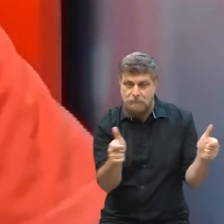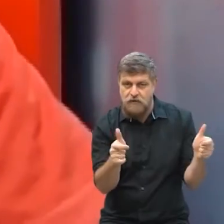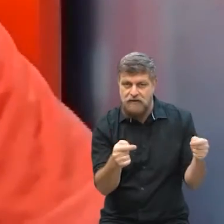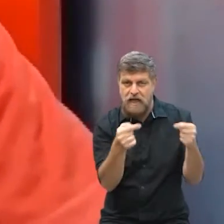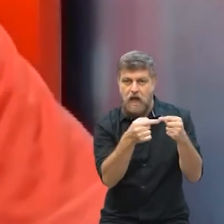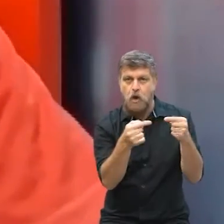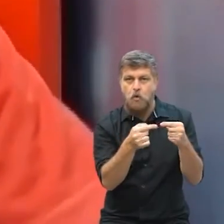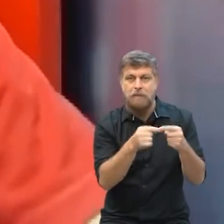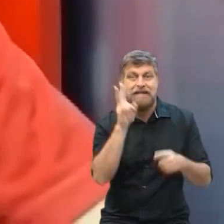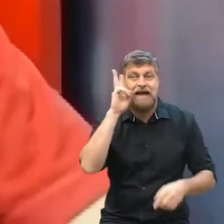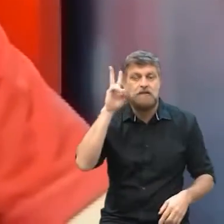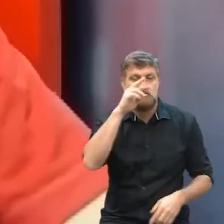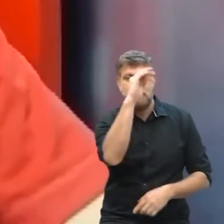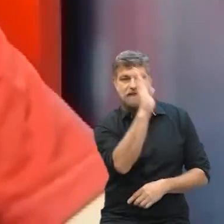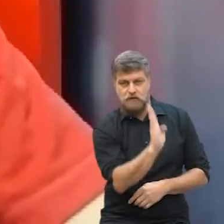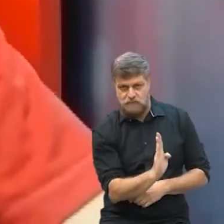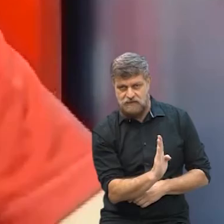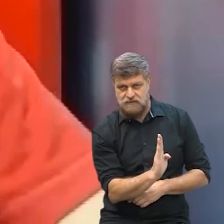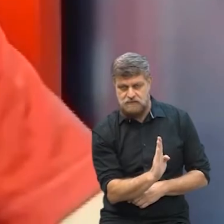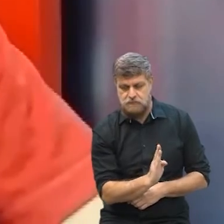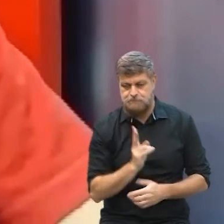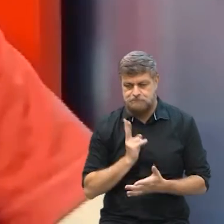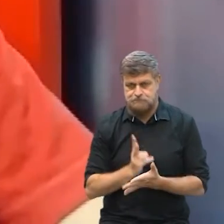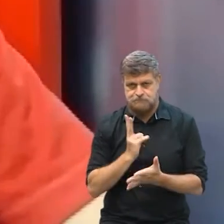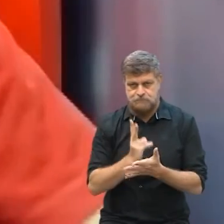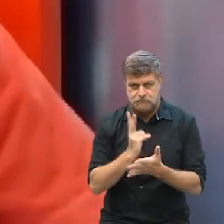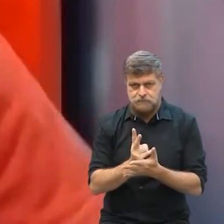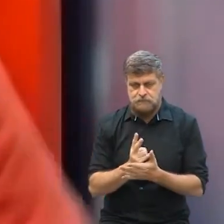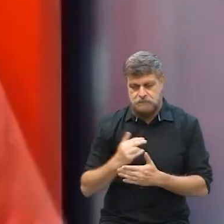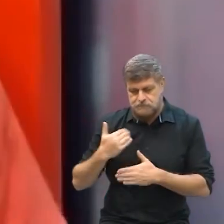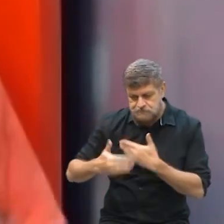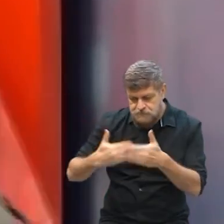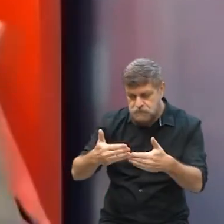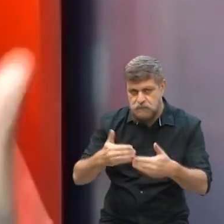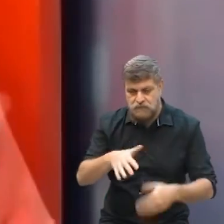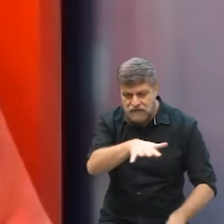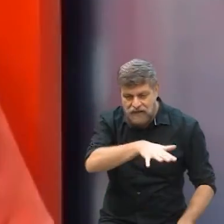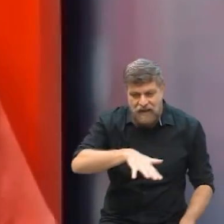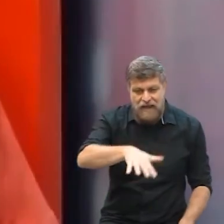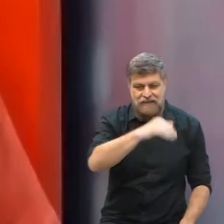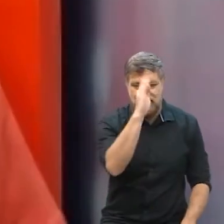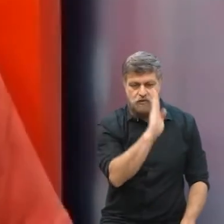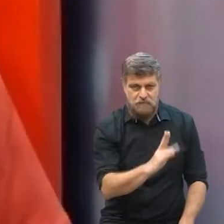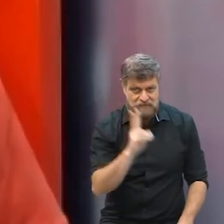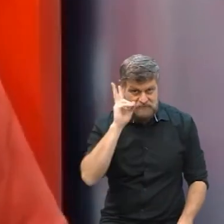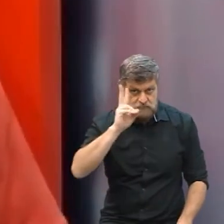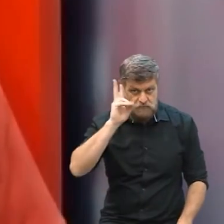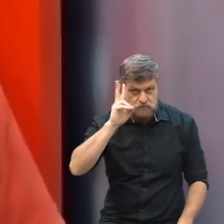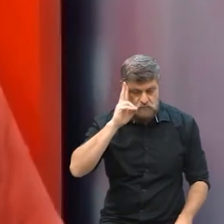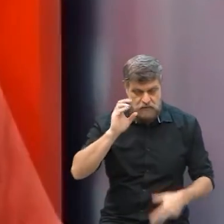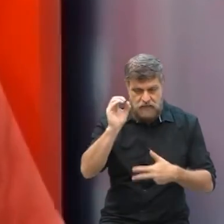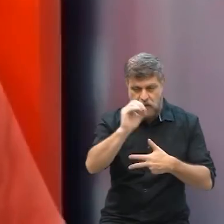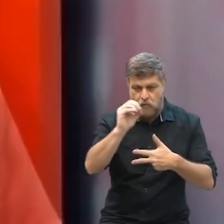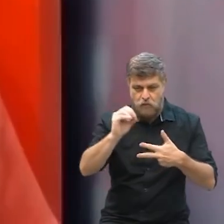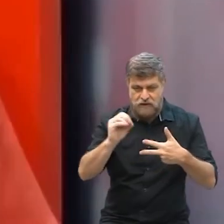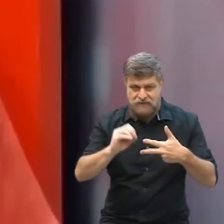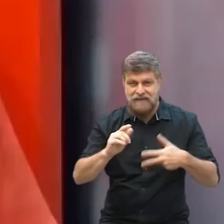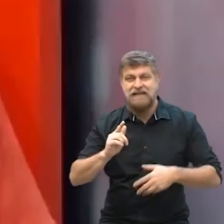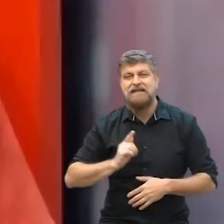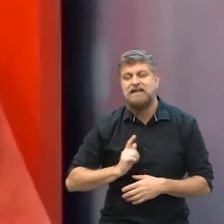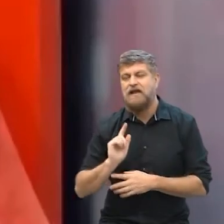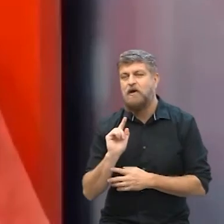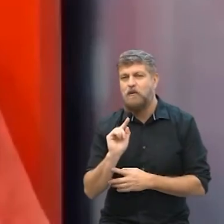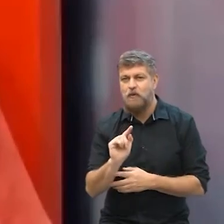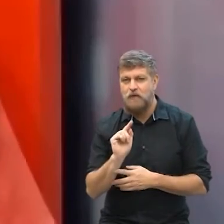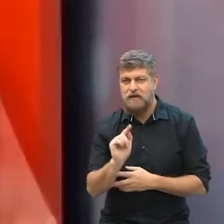sendo de história do Brasil. Isso é uma tendência, tá? Dentro dessa área de história do Brasil, o Enem gosta muito